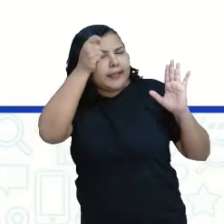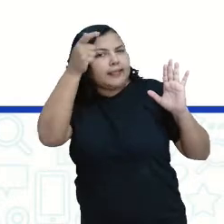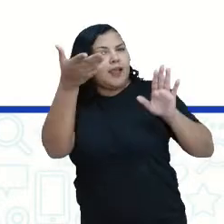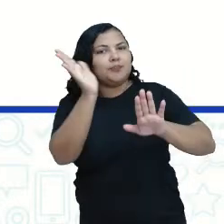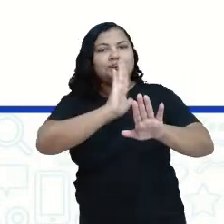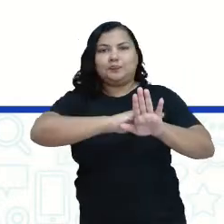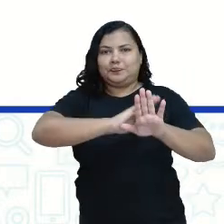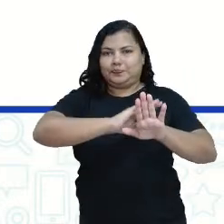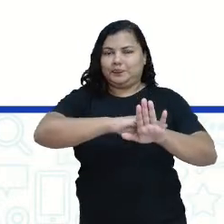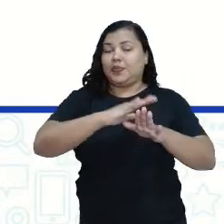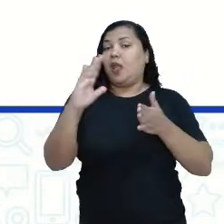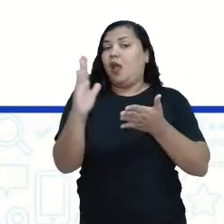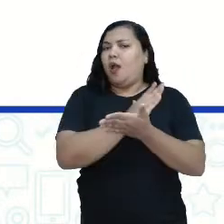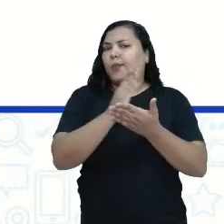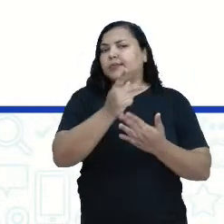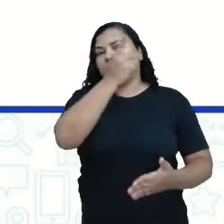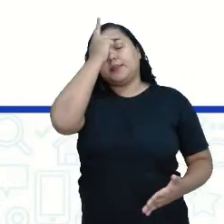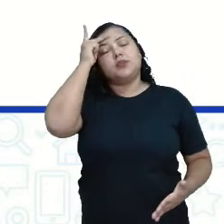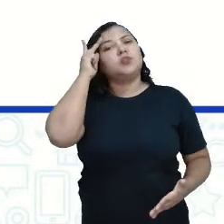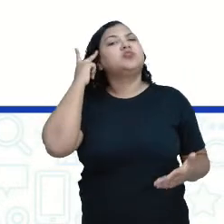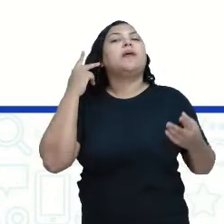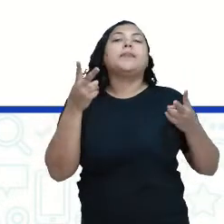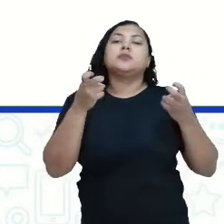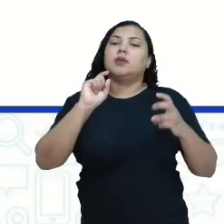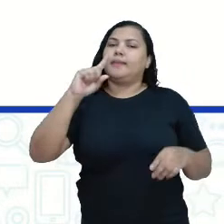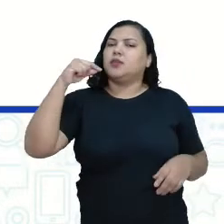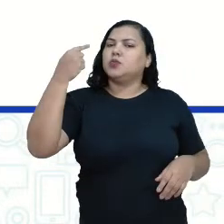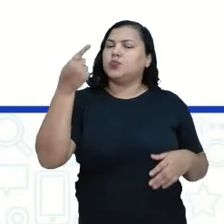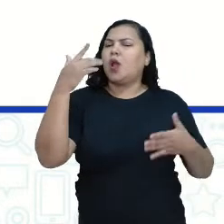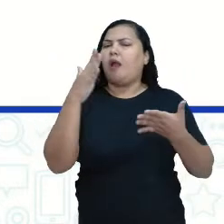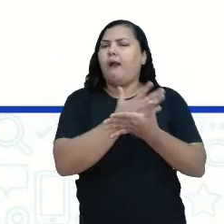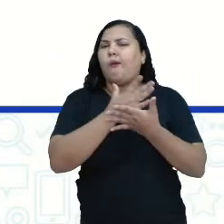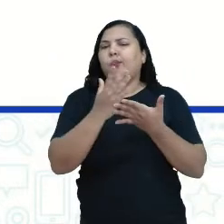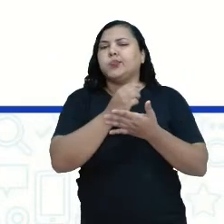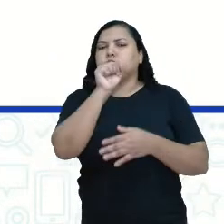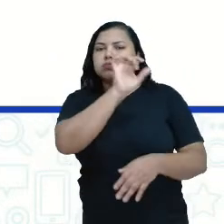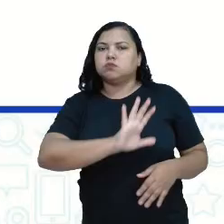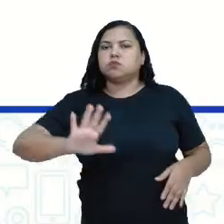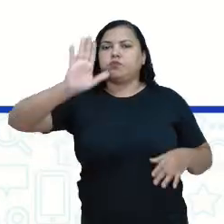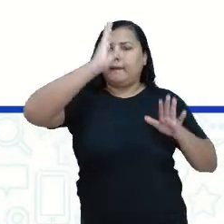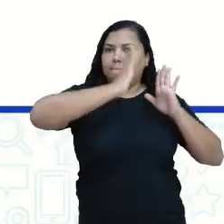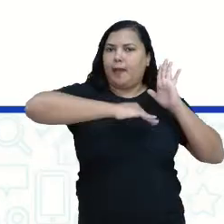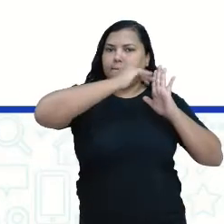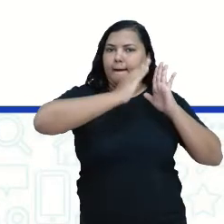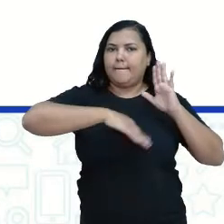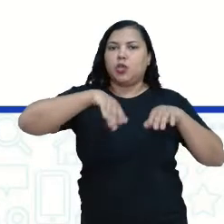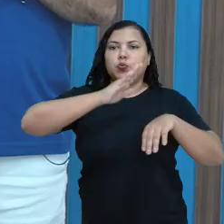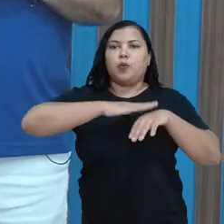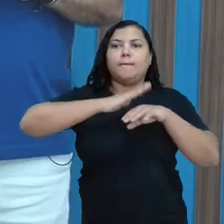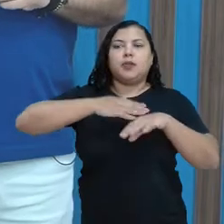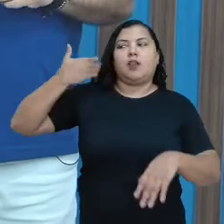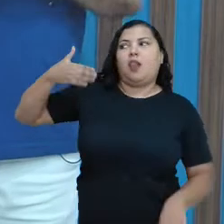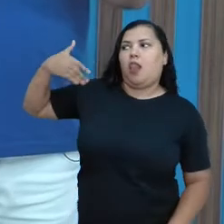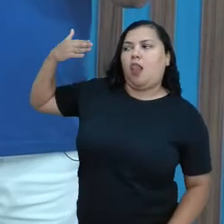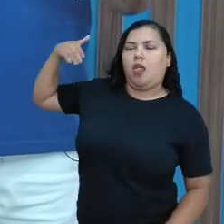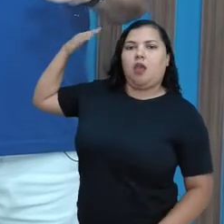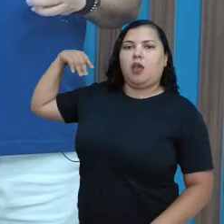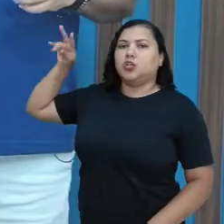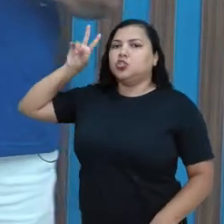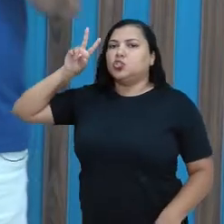trás deles. Alguns, a gente vai observar mais na frente, que alguns quadros que foram pintados durante a história do Brasil,